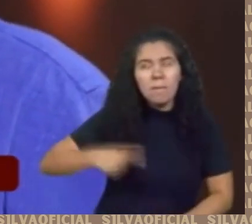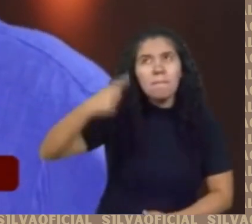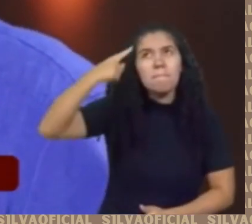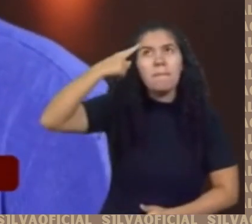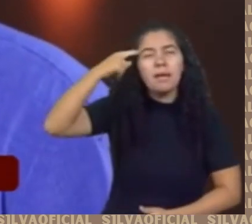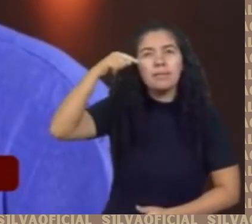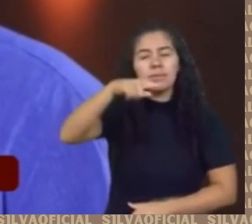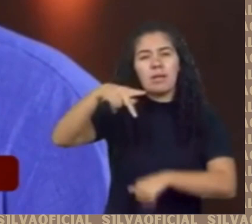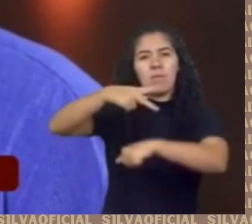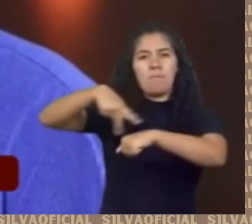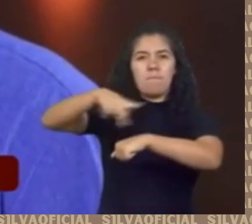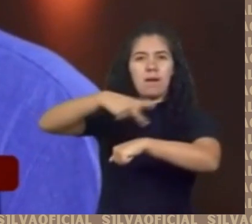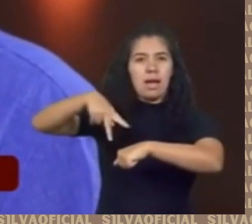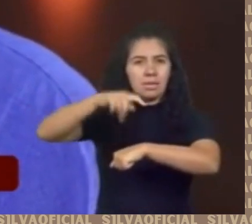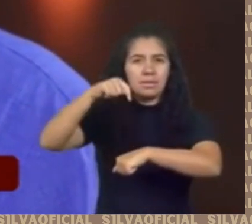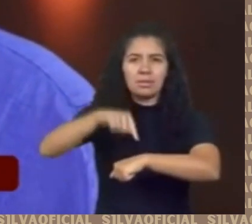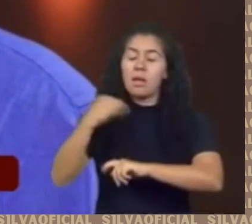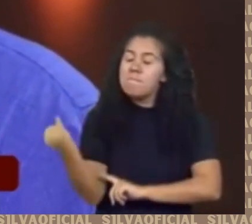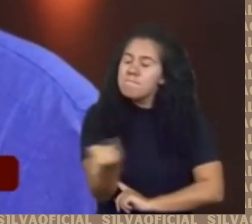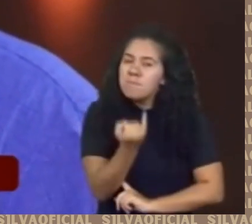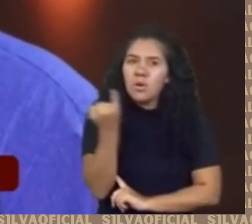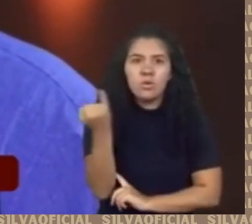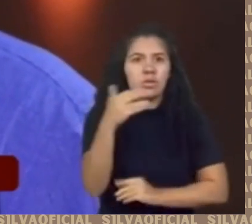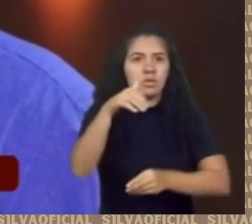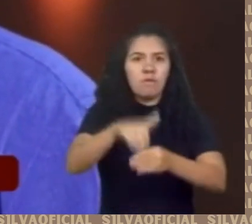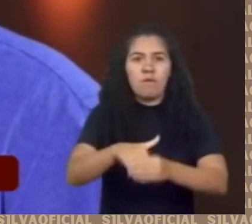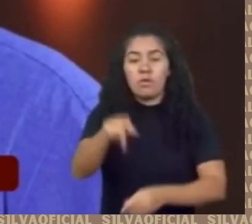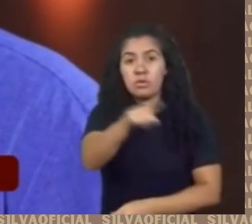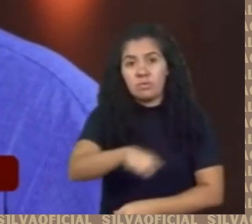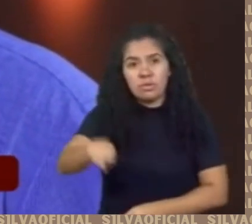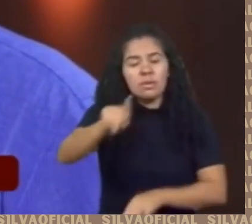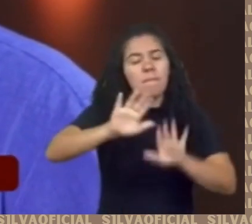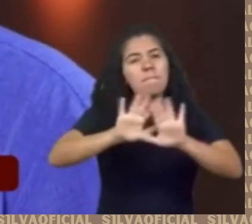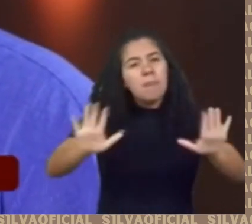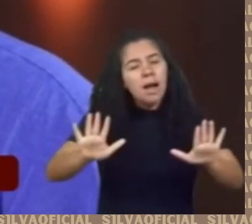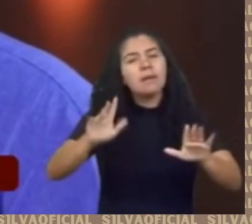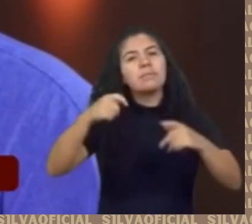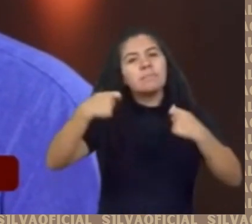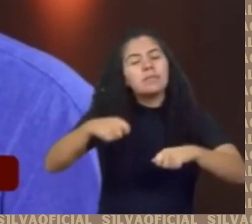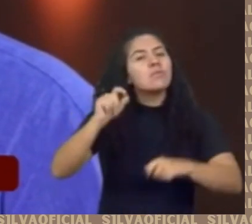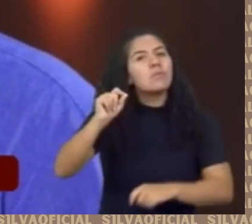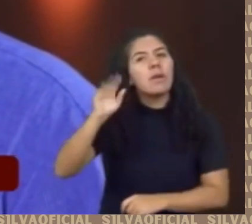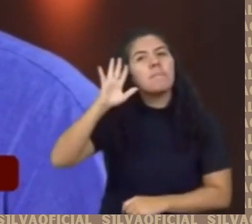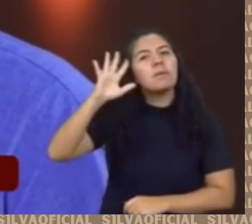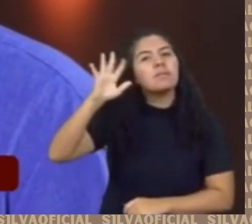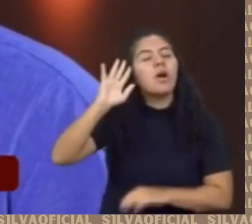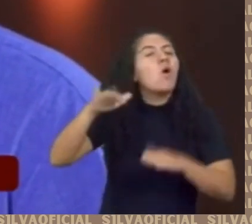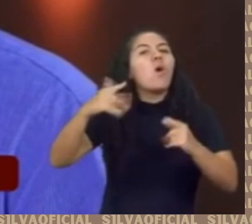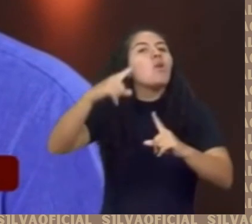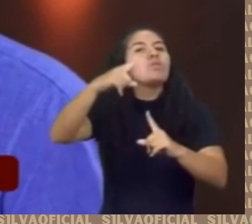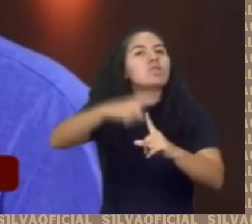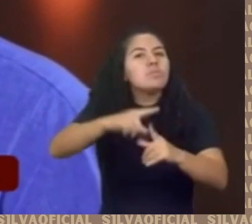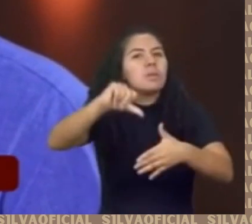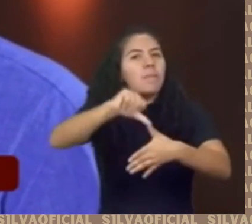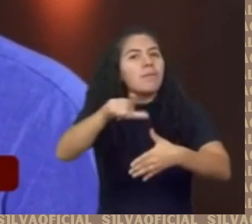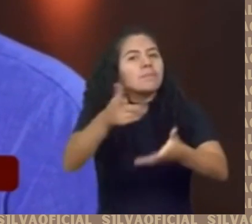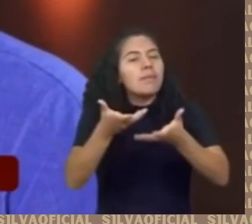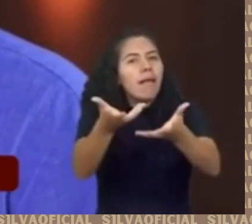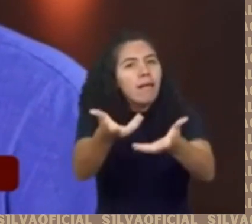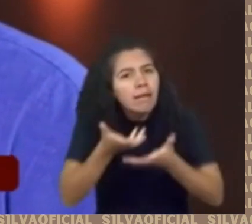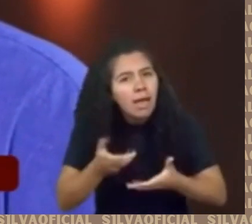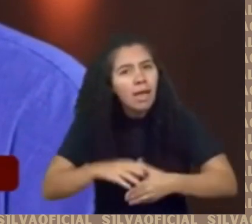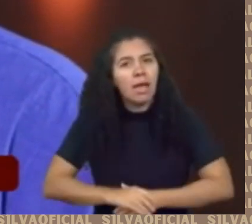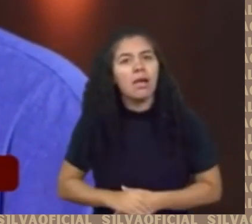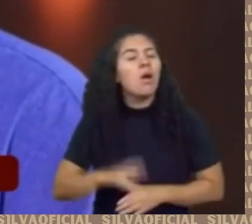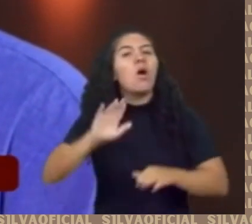soberano o voto de vocês mas pensa um pouco no tipo de América do Sul que você quer criar da América Latina que você quer Criar